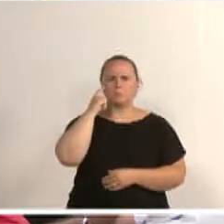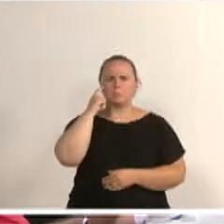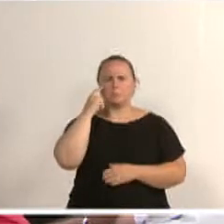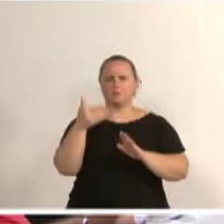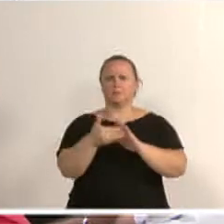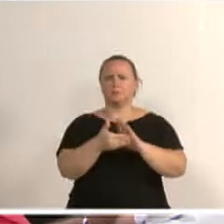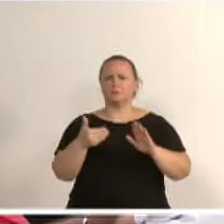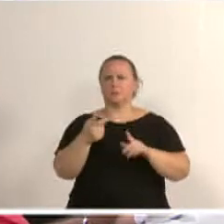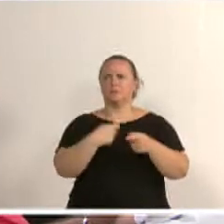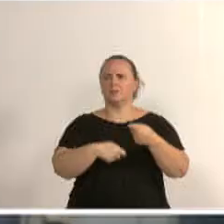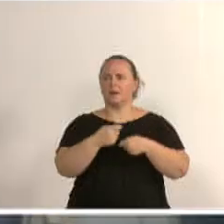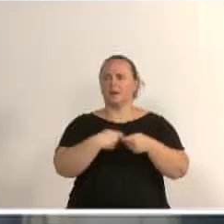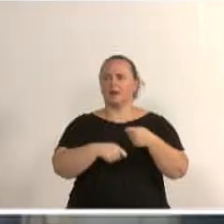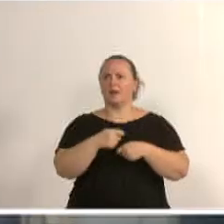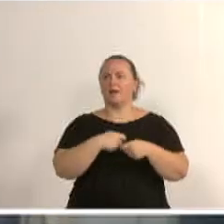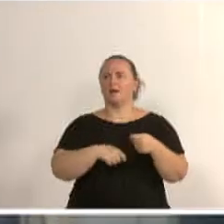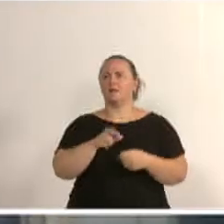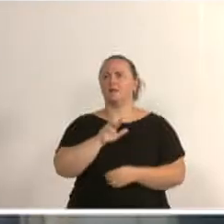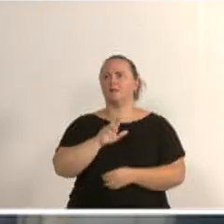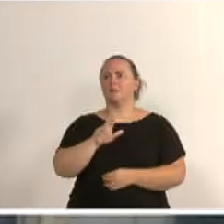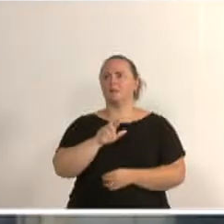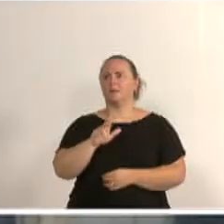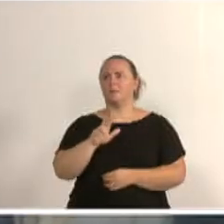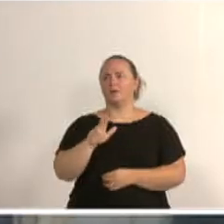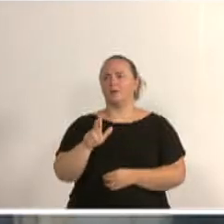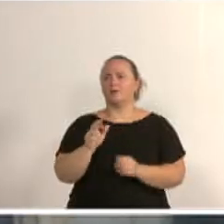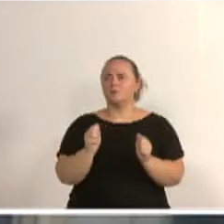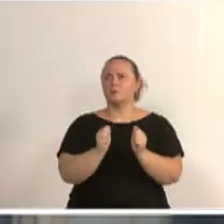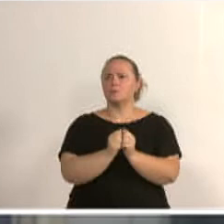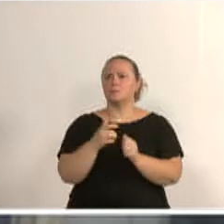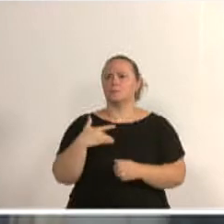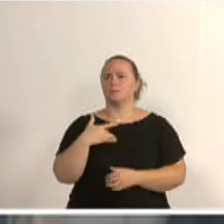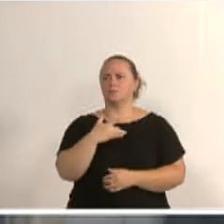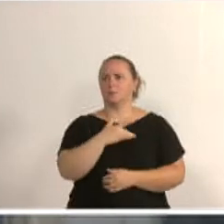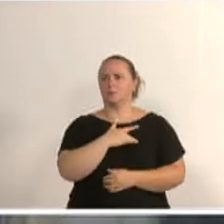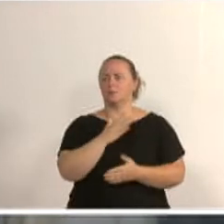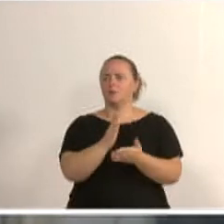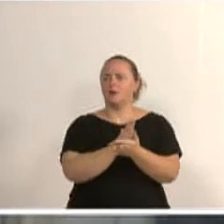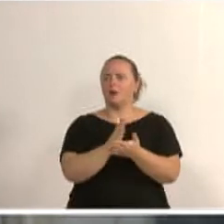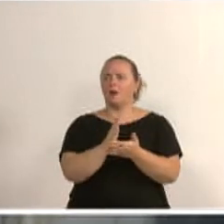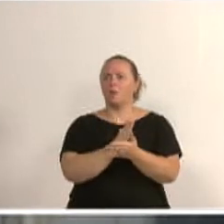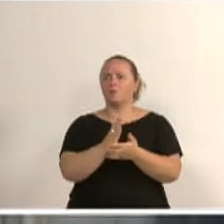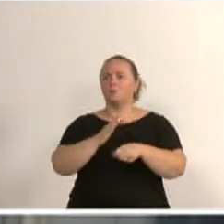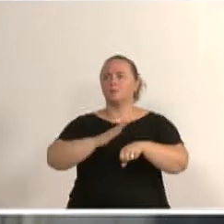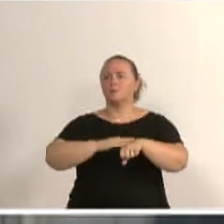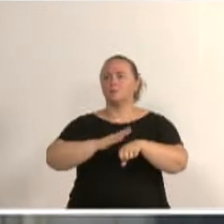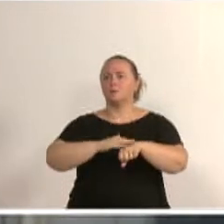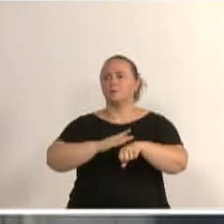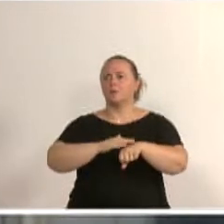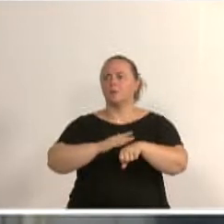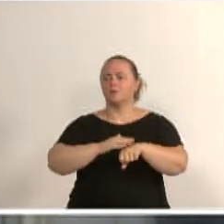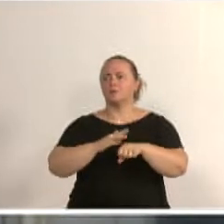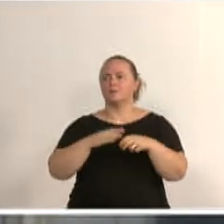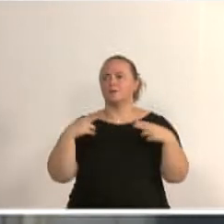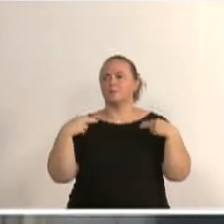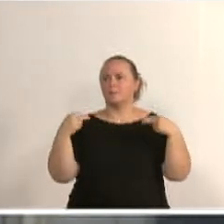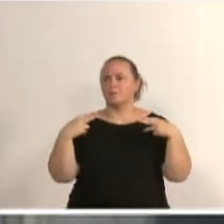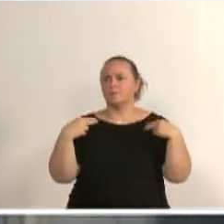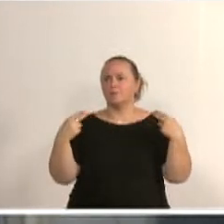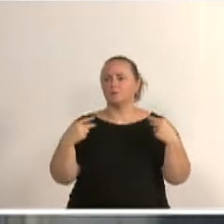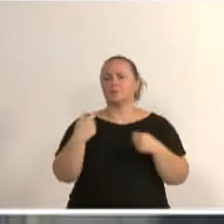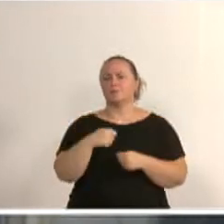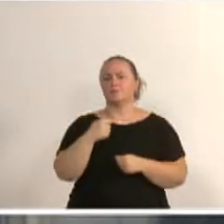Esses cobradores de ônibus fazem parte da minha saúde, que tem muita gente que está dentro do ônibus e está doente, aí o motorista vai ter que atrasar